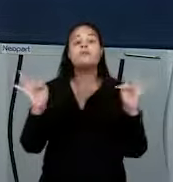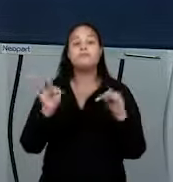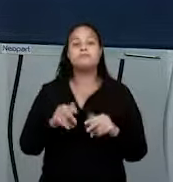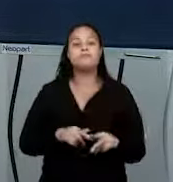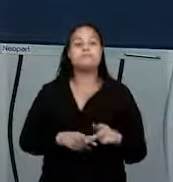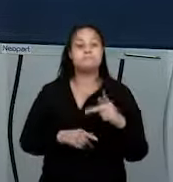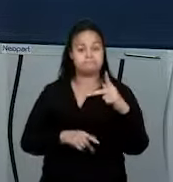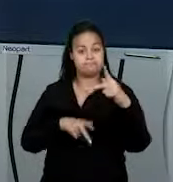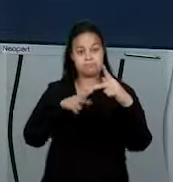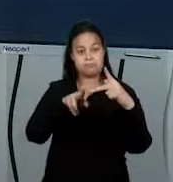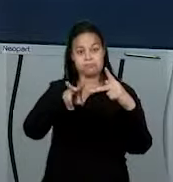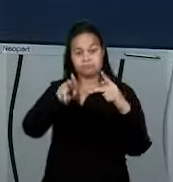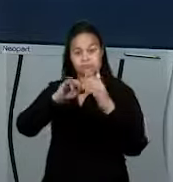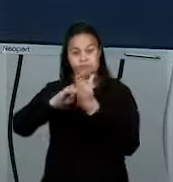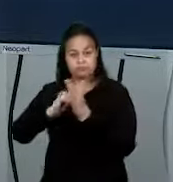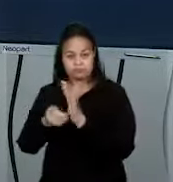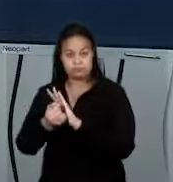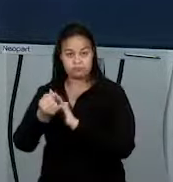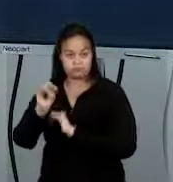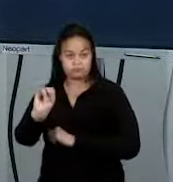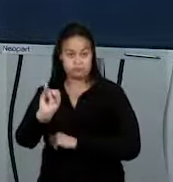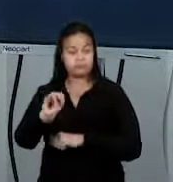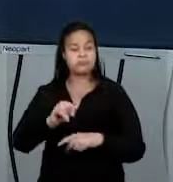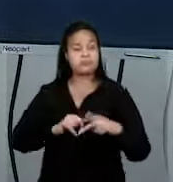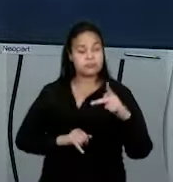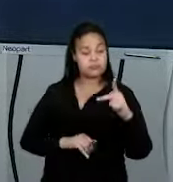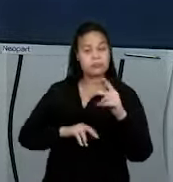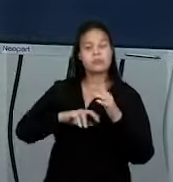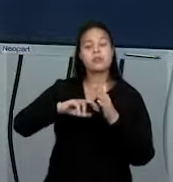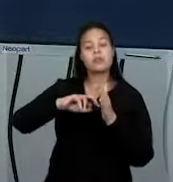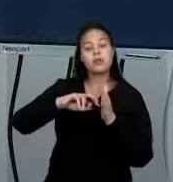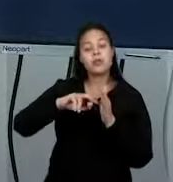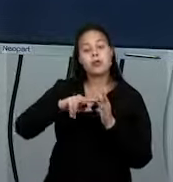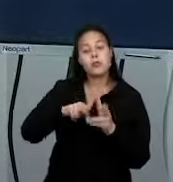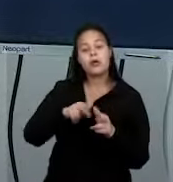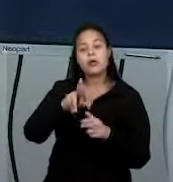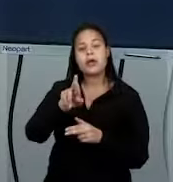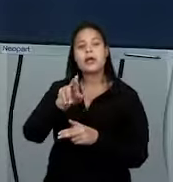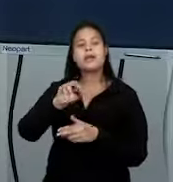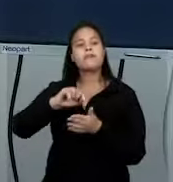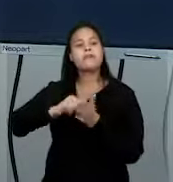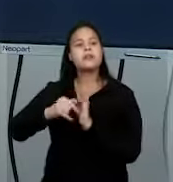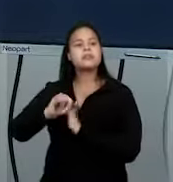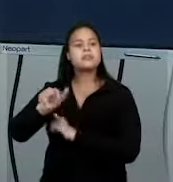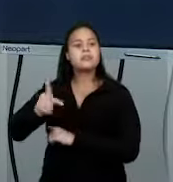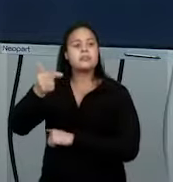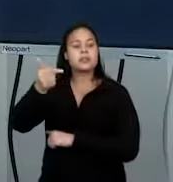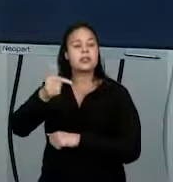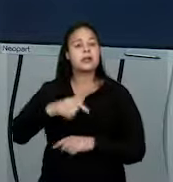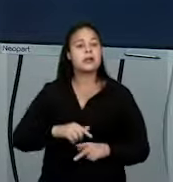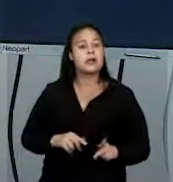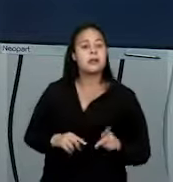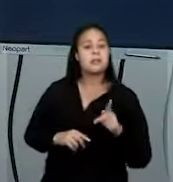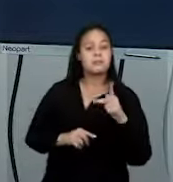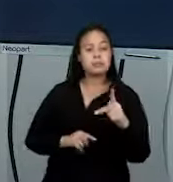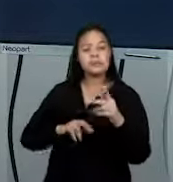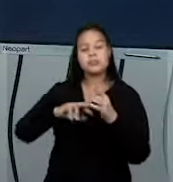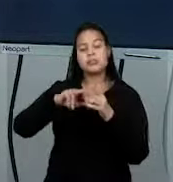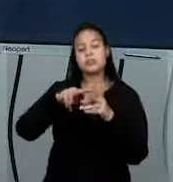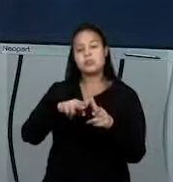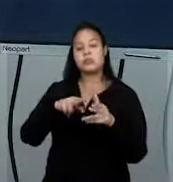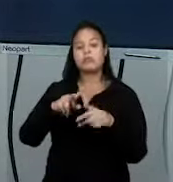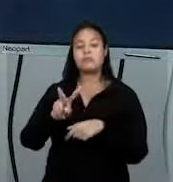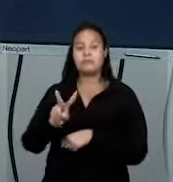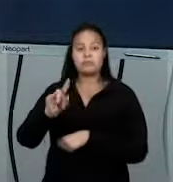igual a tensão vezes a corrente, potência é resistência vezes a corrente ao quadrado e potência é tensão ao quadrado